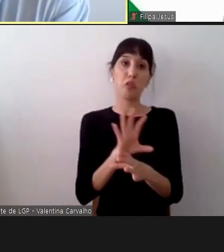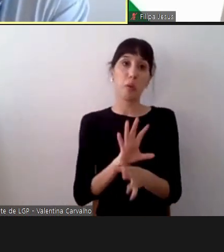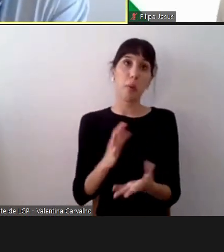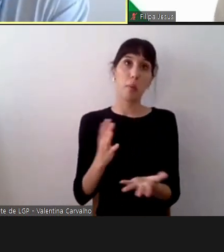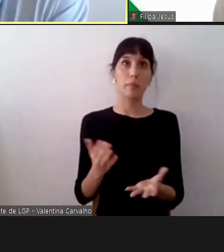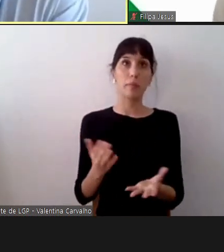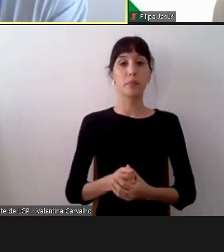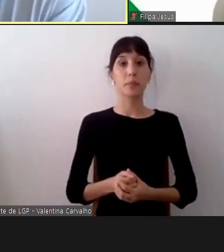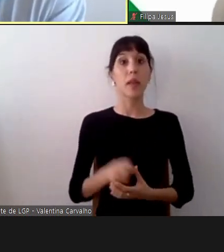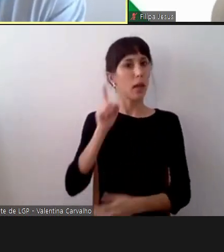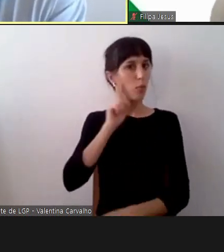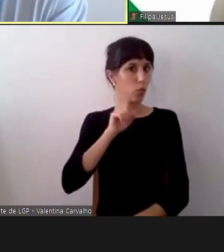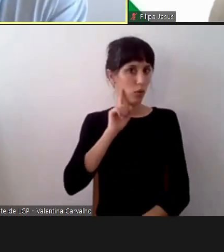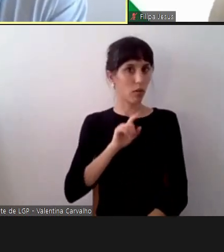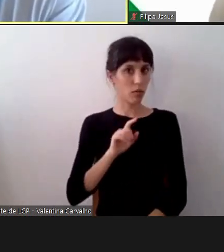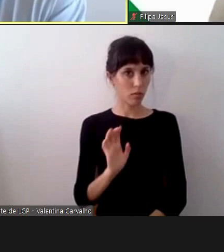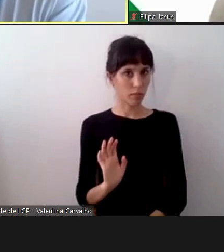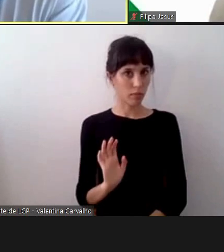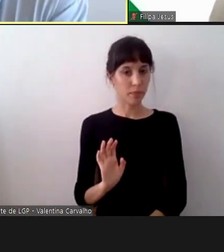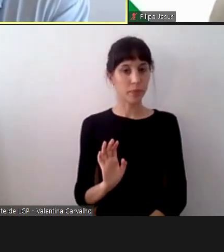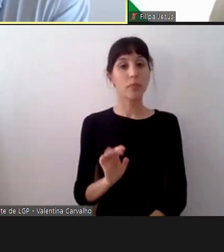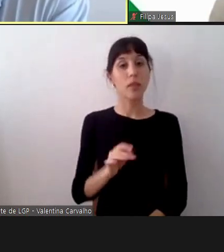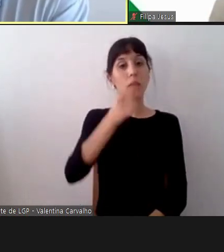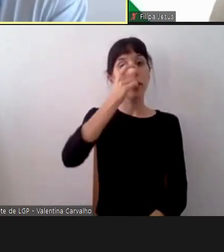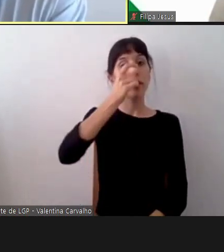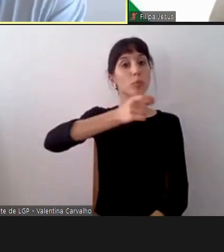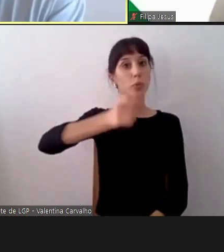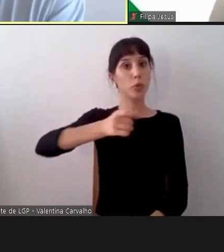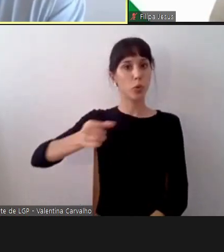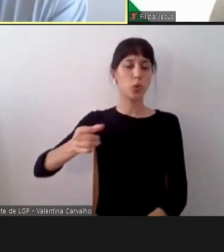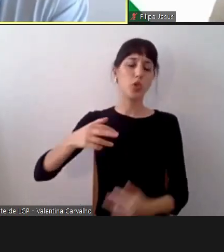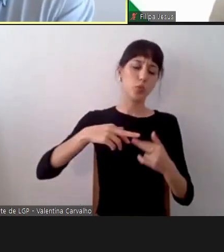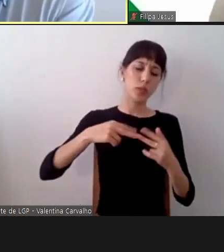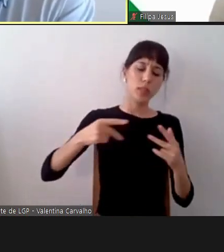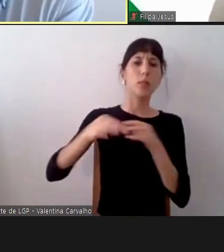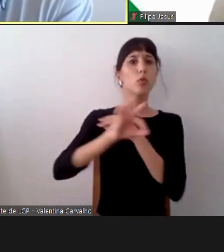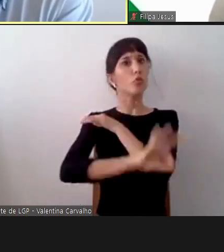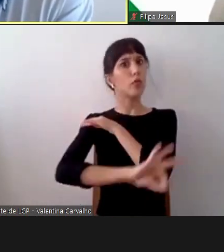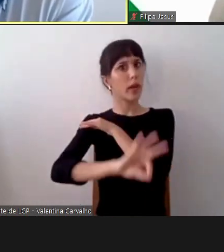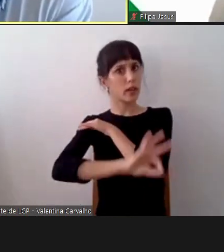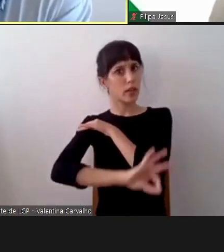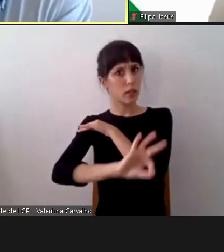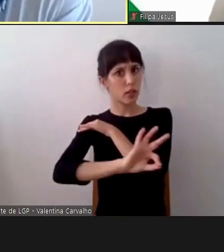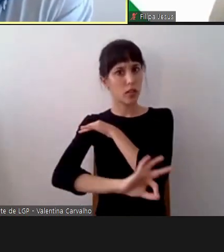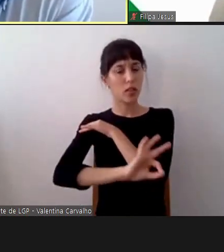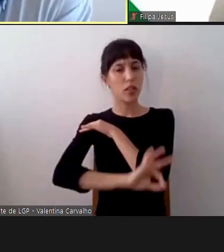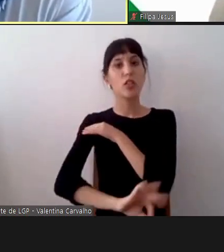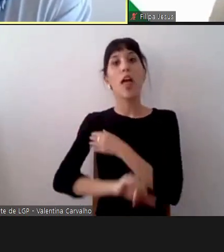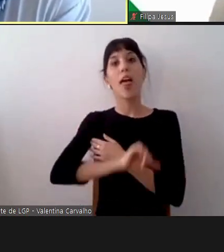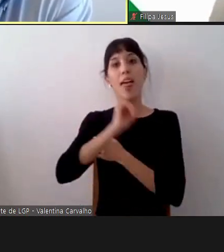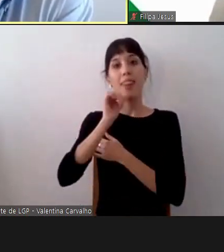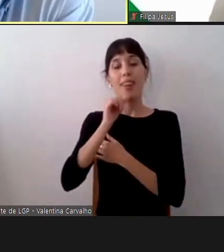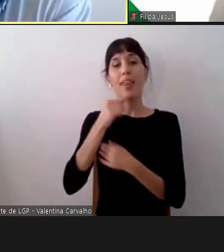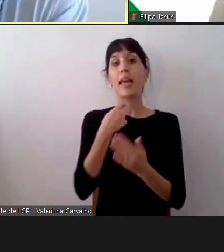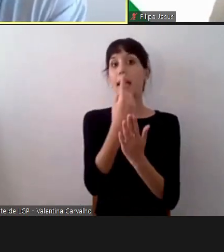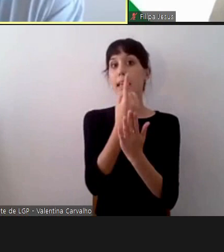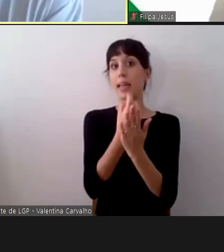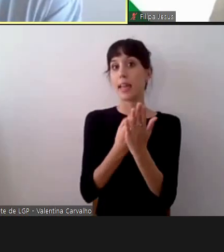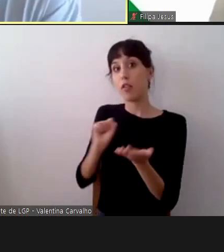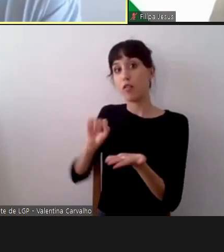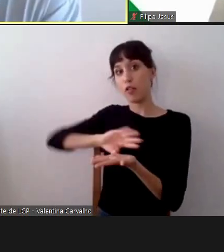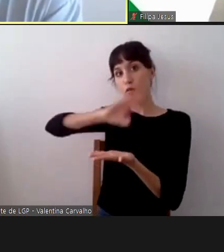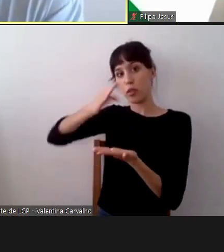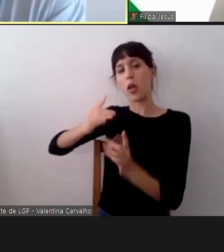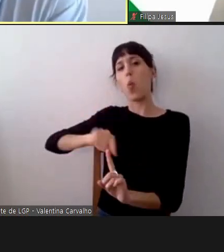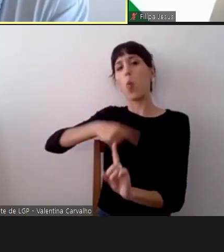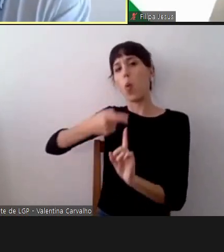é importante que as pessoas, os municípios, as freguesias, com o inquérito que geralmente a Fundação faz todos os anos, em